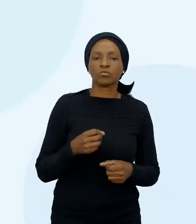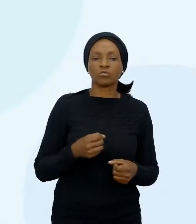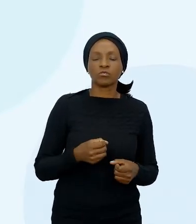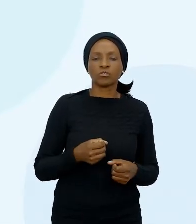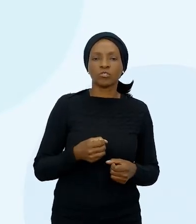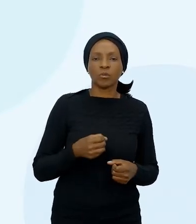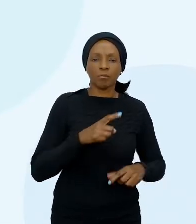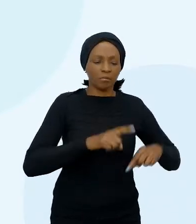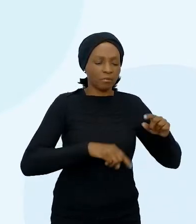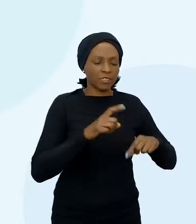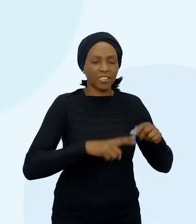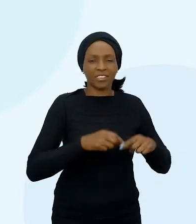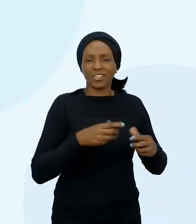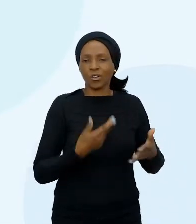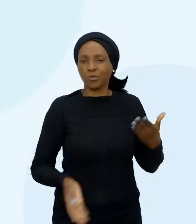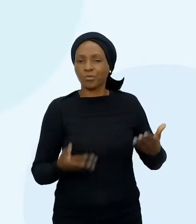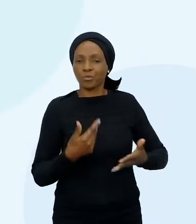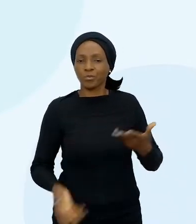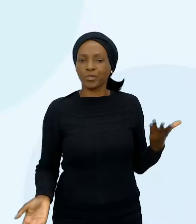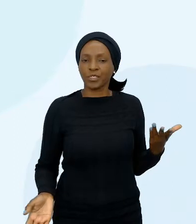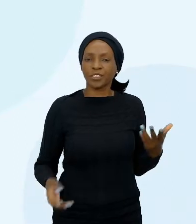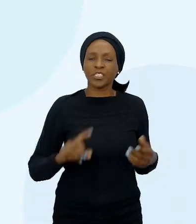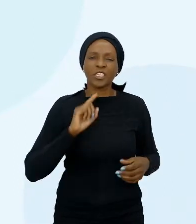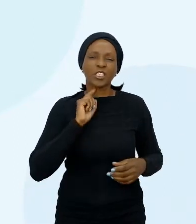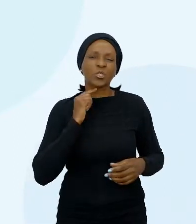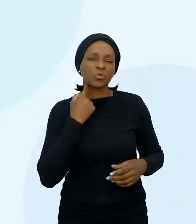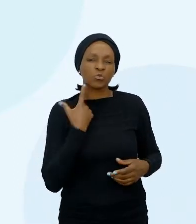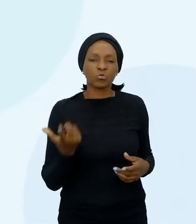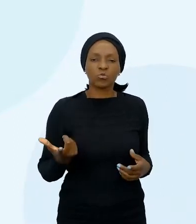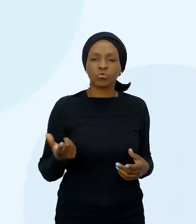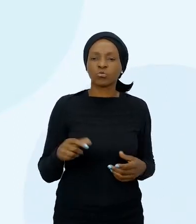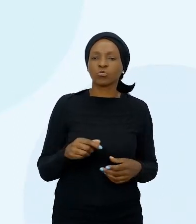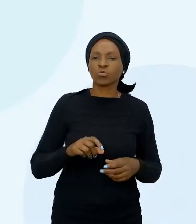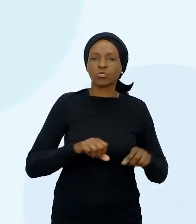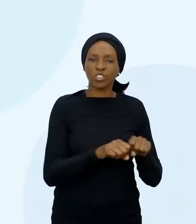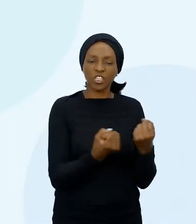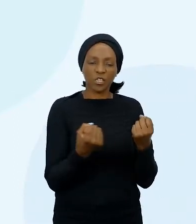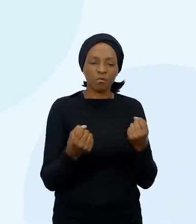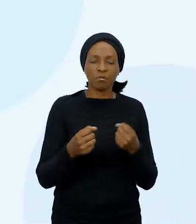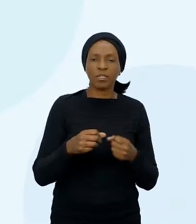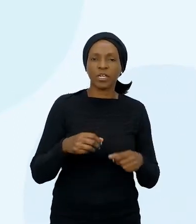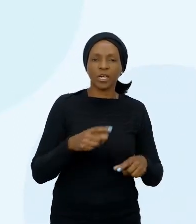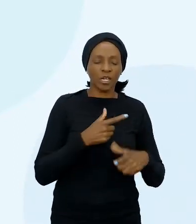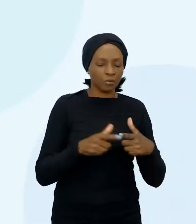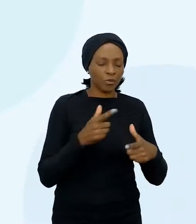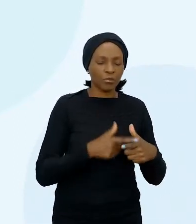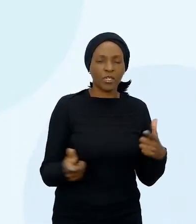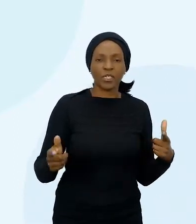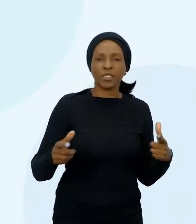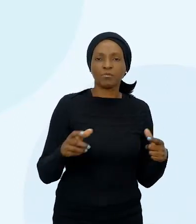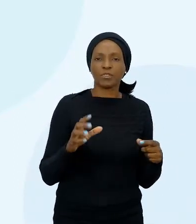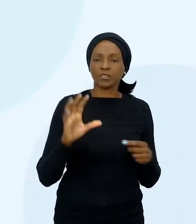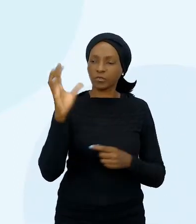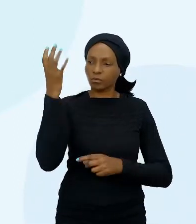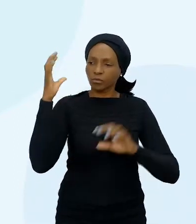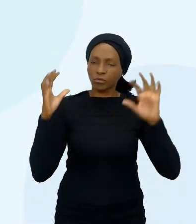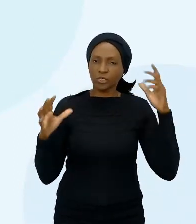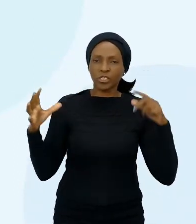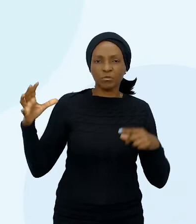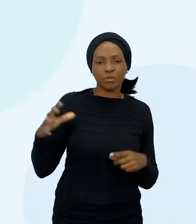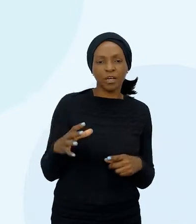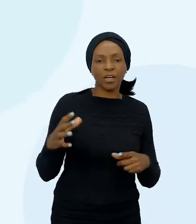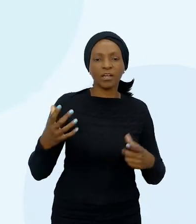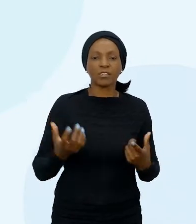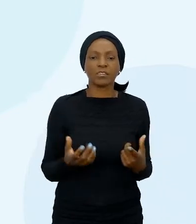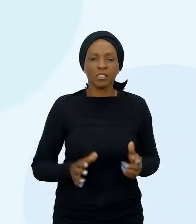de materiais, da poluição, dos danos ambientais, tá? E estimular o